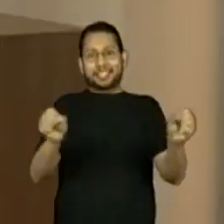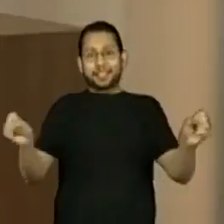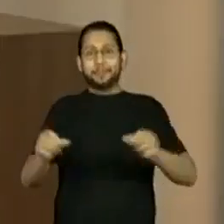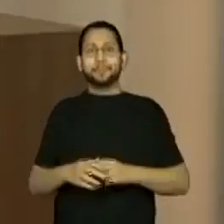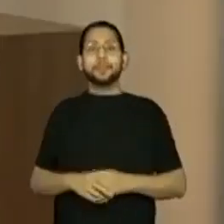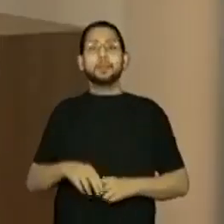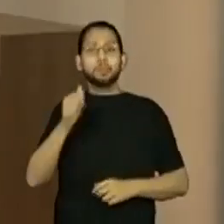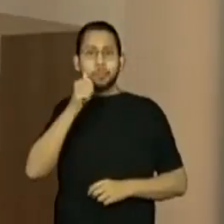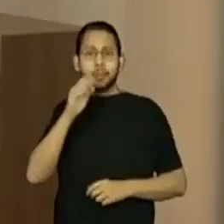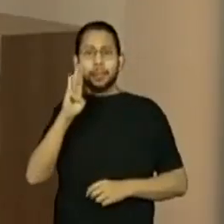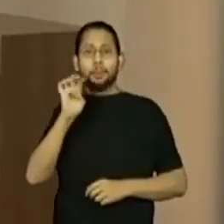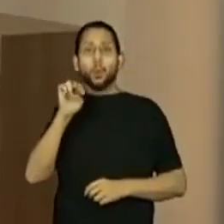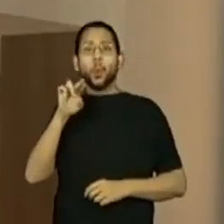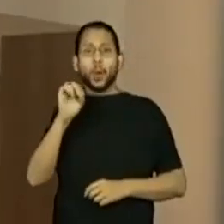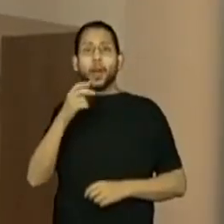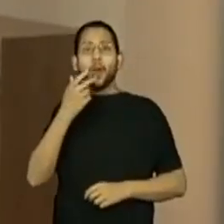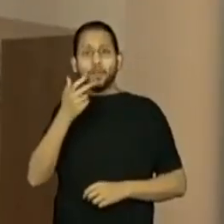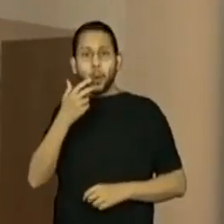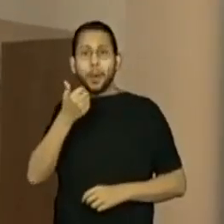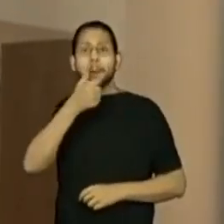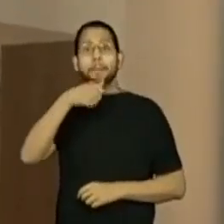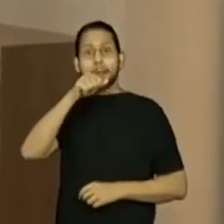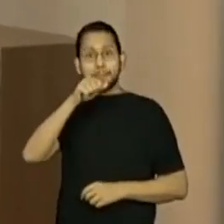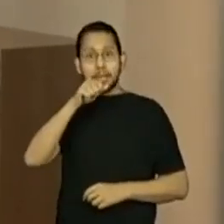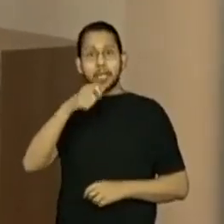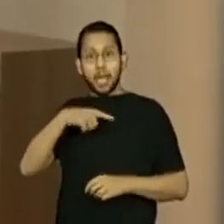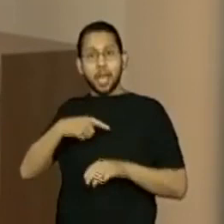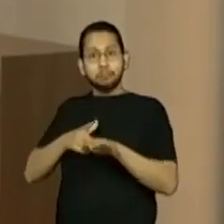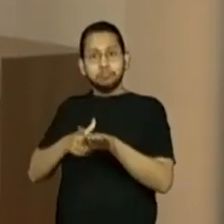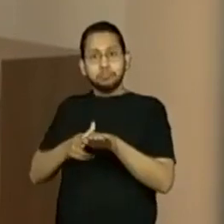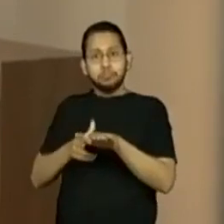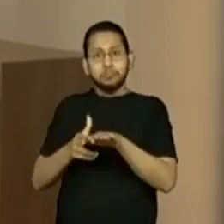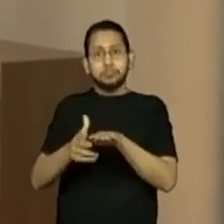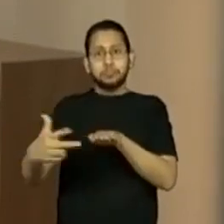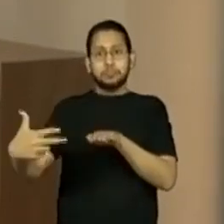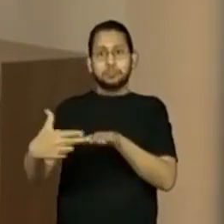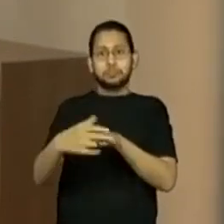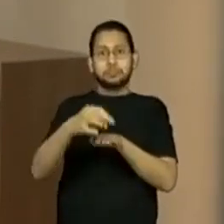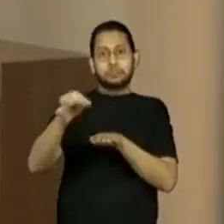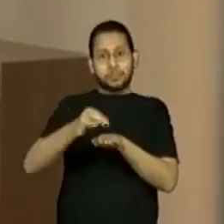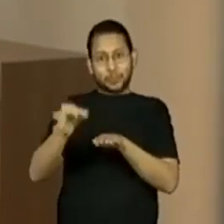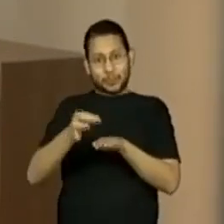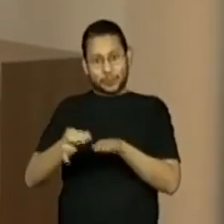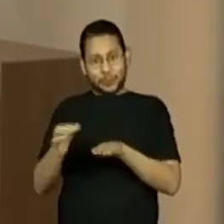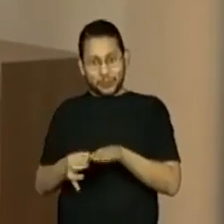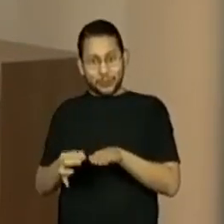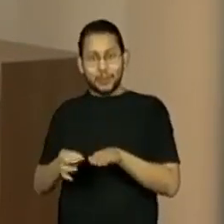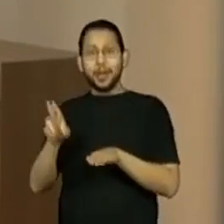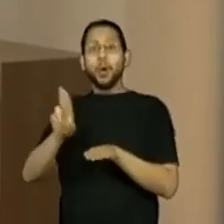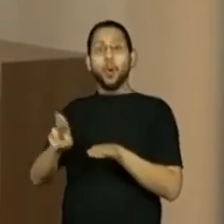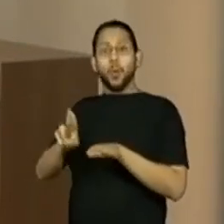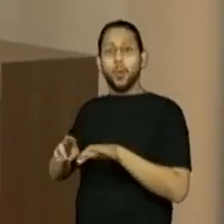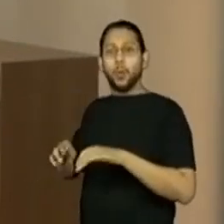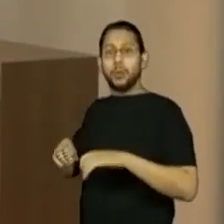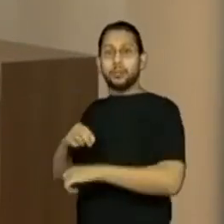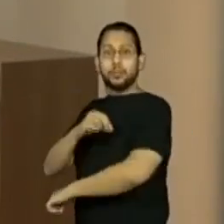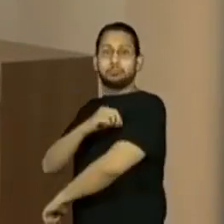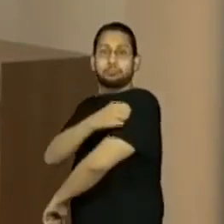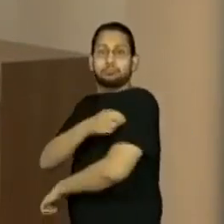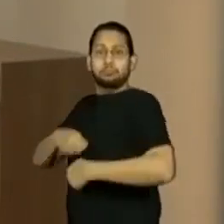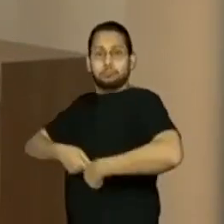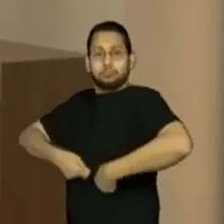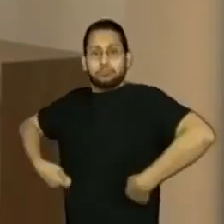dela usa muito a fita métrica porque a mãe dela é costureira. Isso é verdade, Legal. eles usam bastante, né? Sim. E